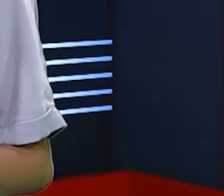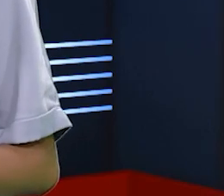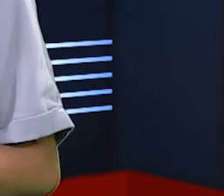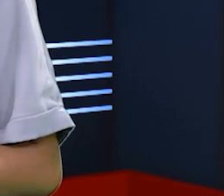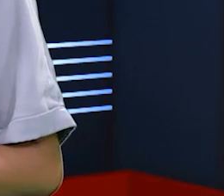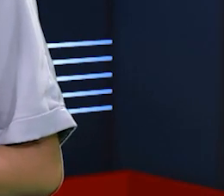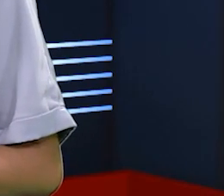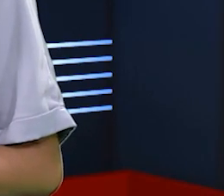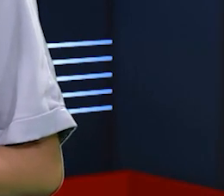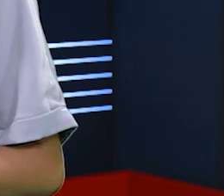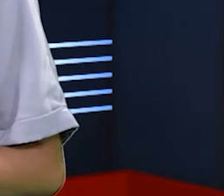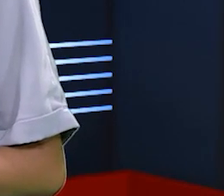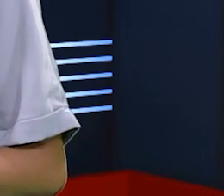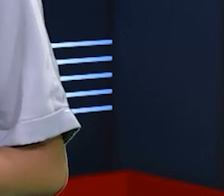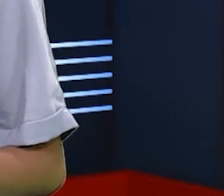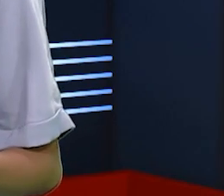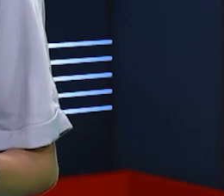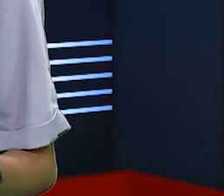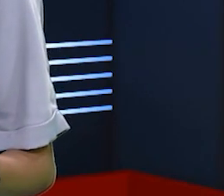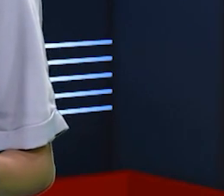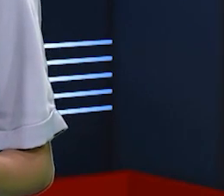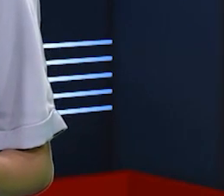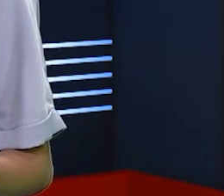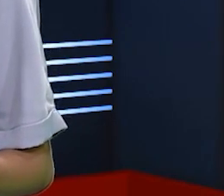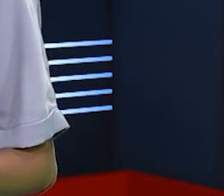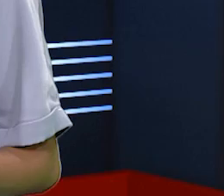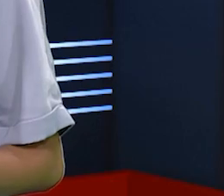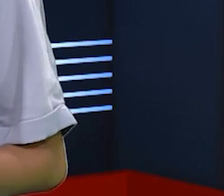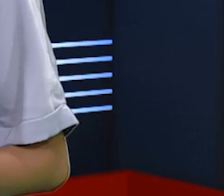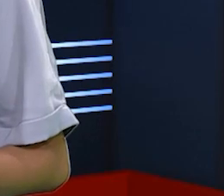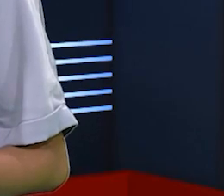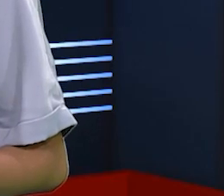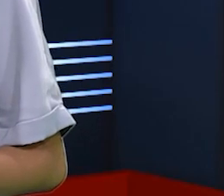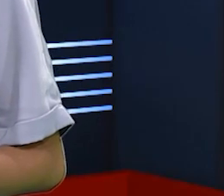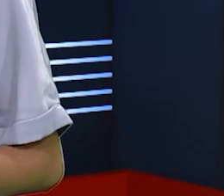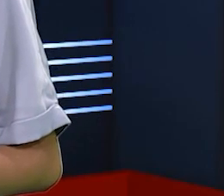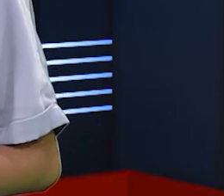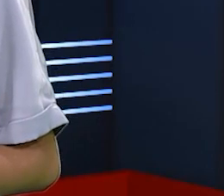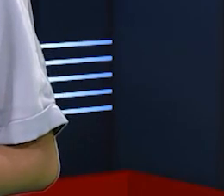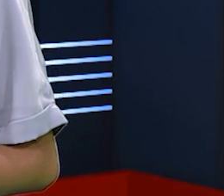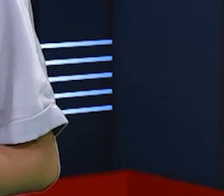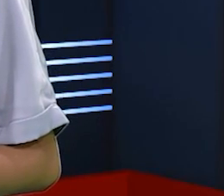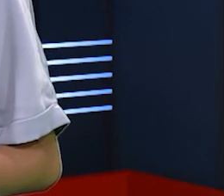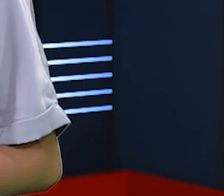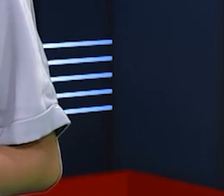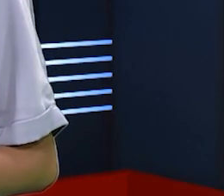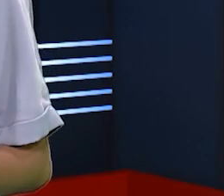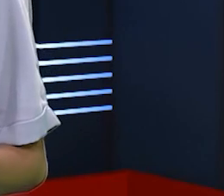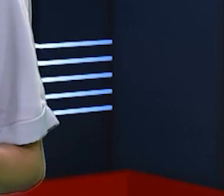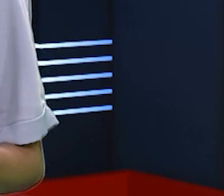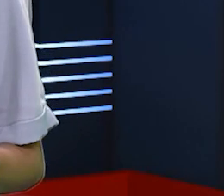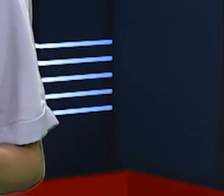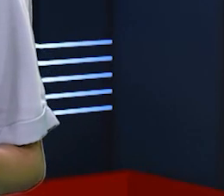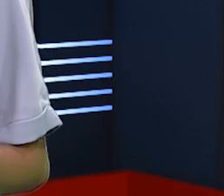introduzir alterações ao orçamento do Estado em sede de especialidade, mas avisou que esta é a primeira proposta da